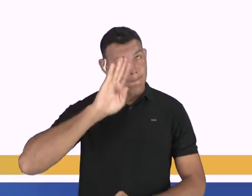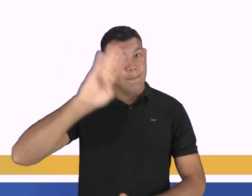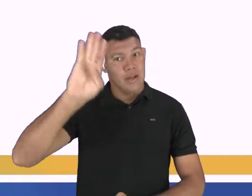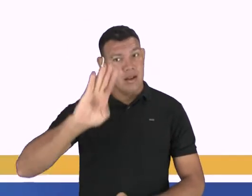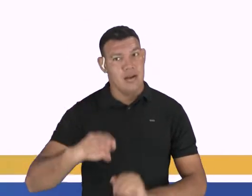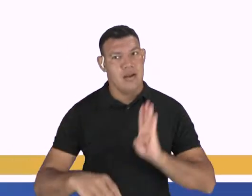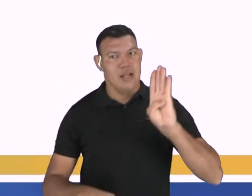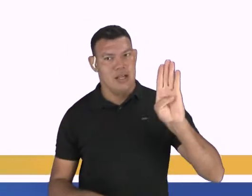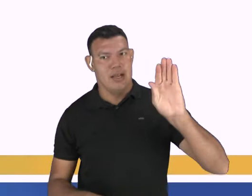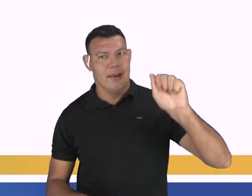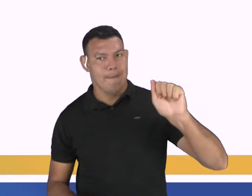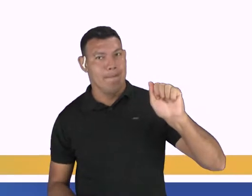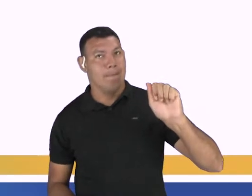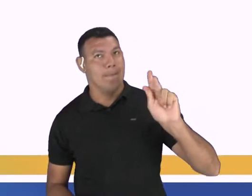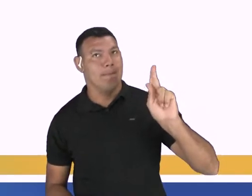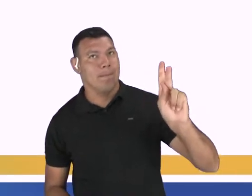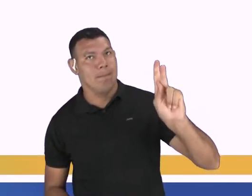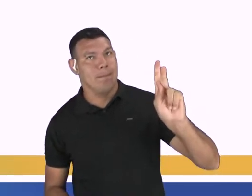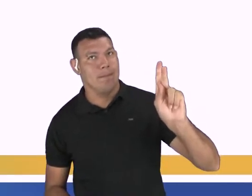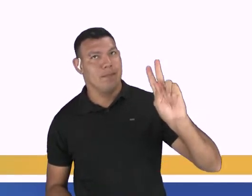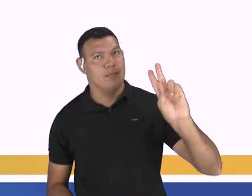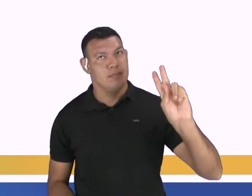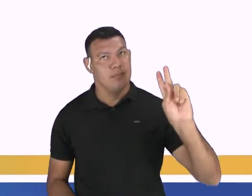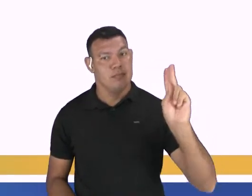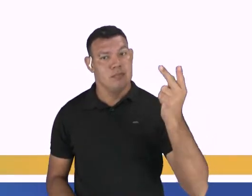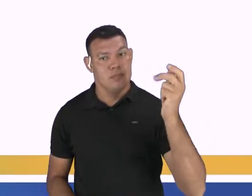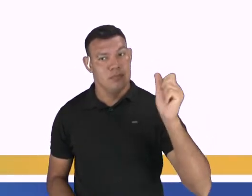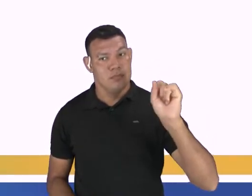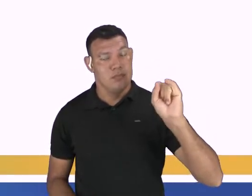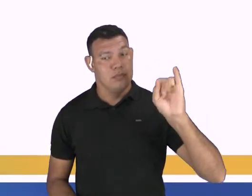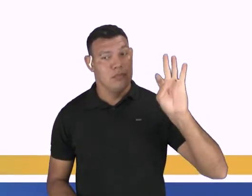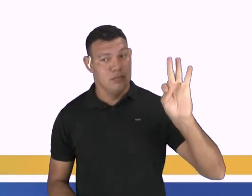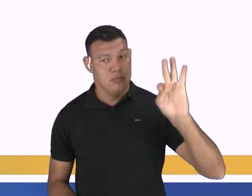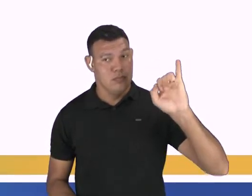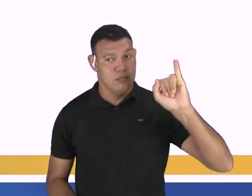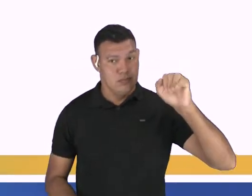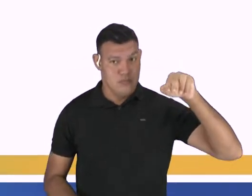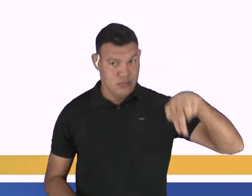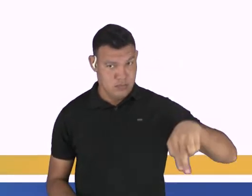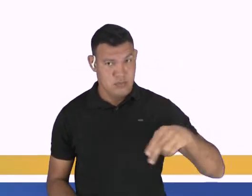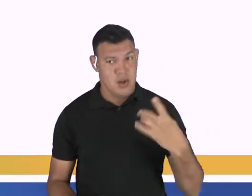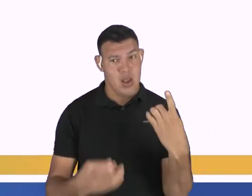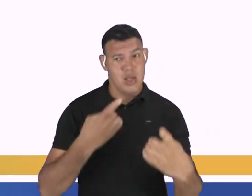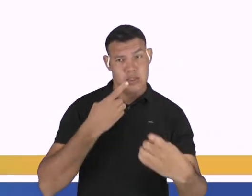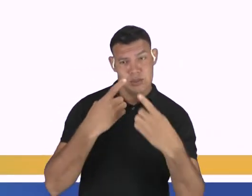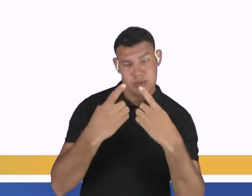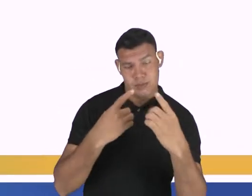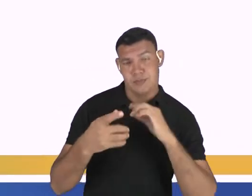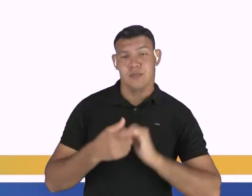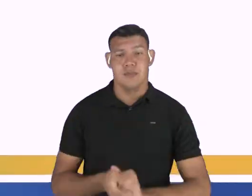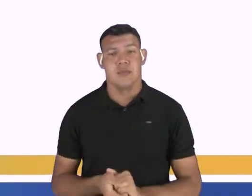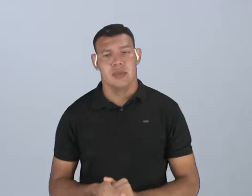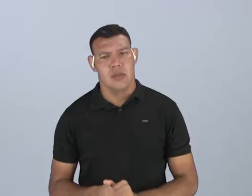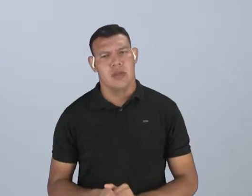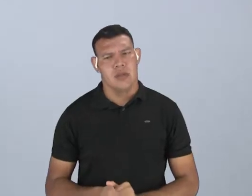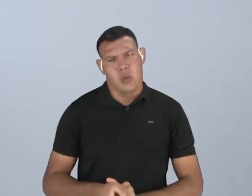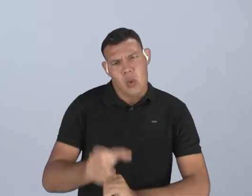o pai, né, do dialogismo, vamos dizer assim, a grande personalidade que